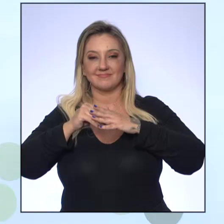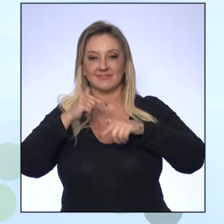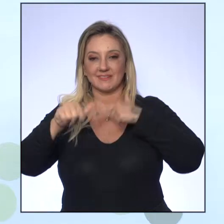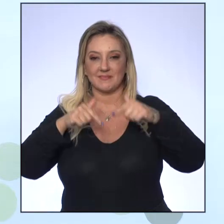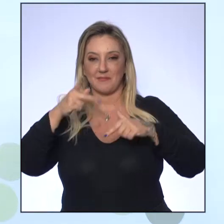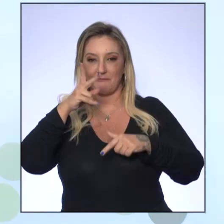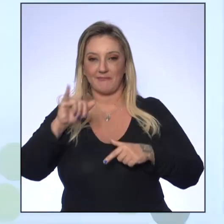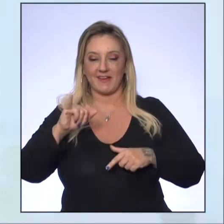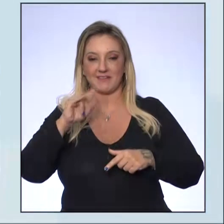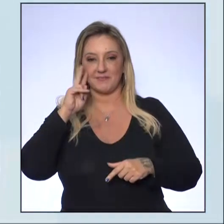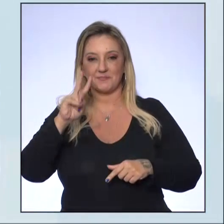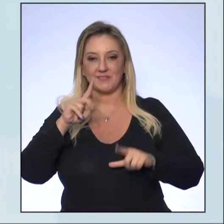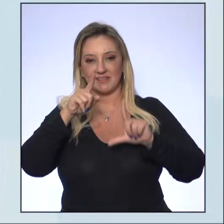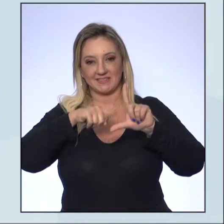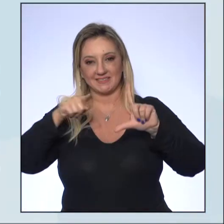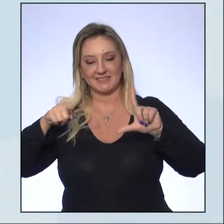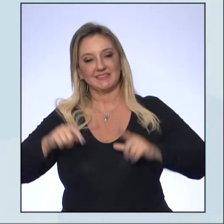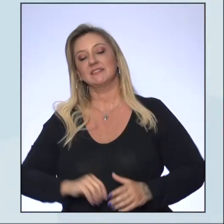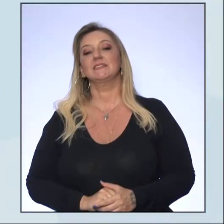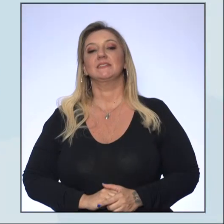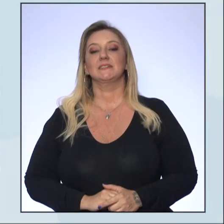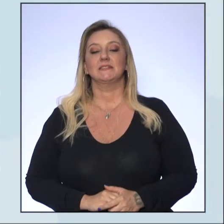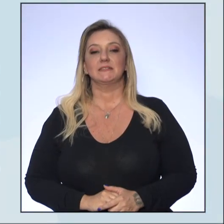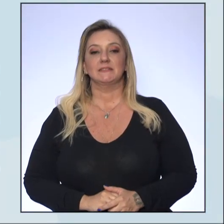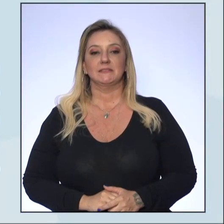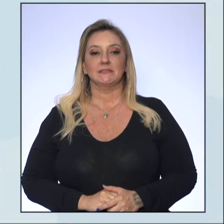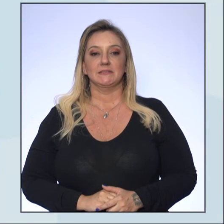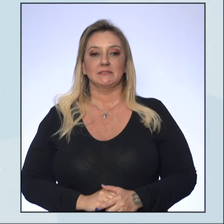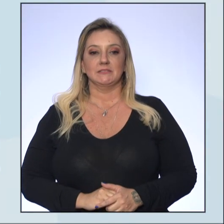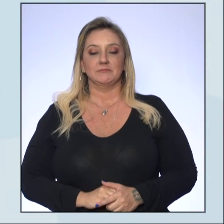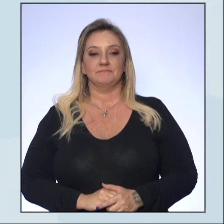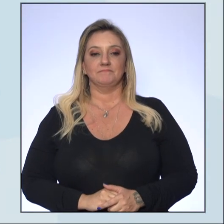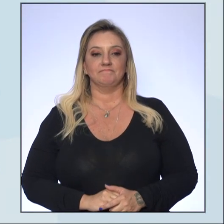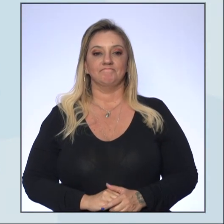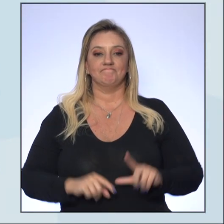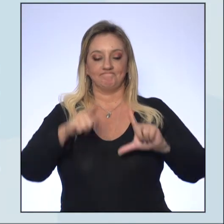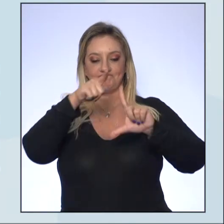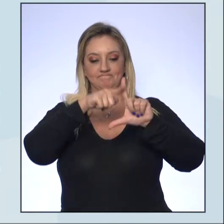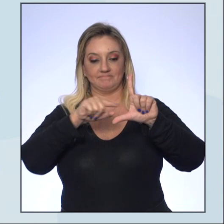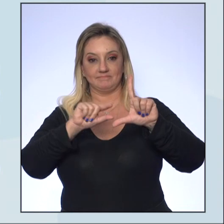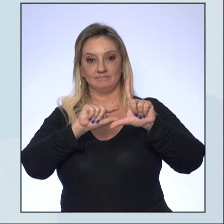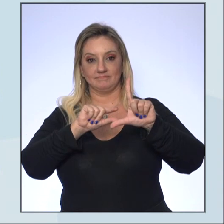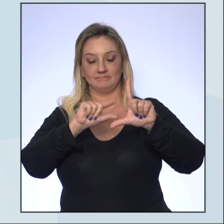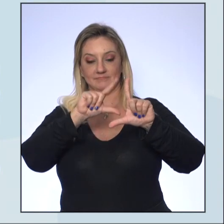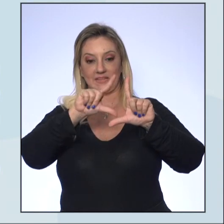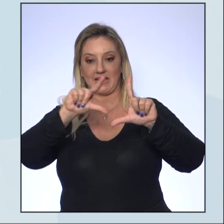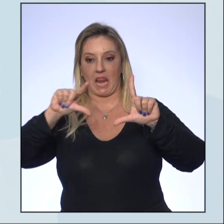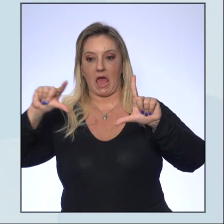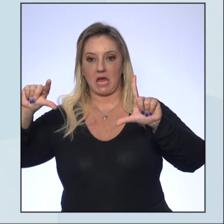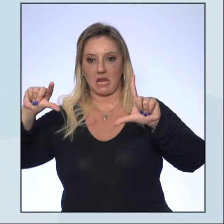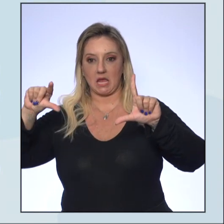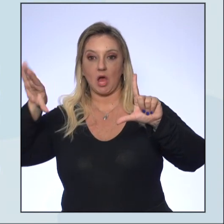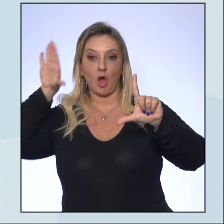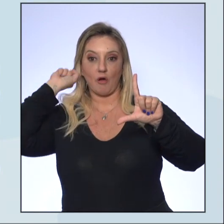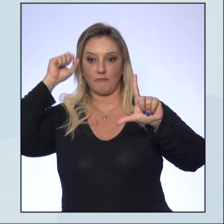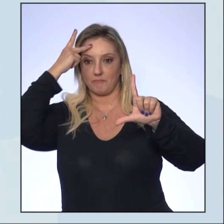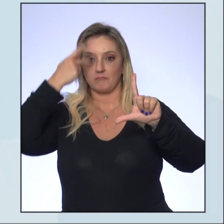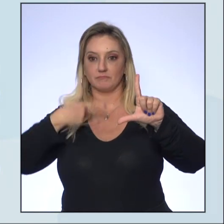o gráfico? Então você tem um gráfico na tela, onde a parte mais clara é onde o ser humano consegue